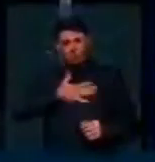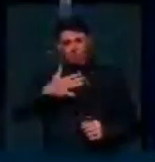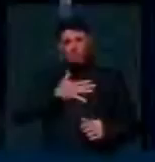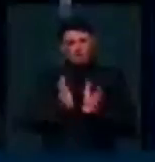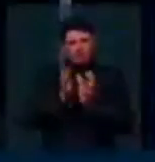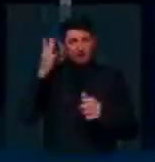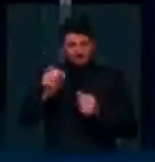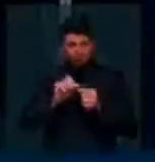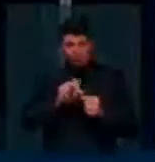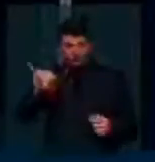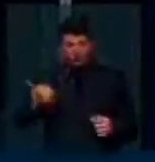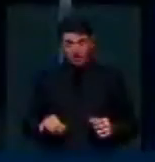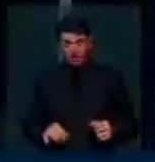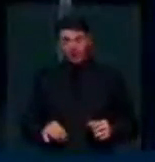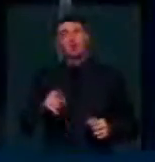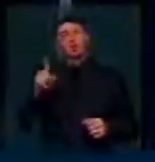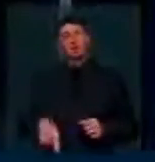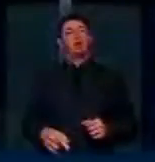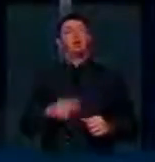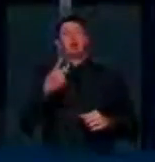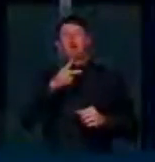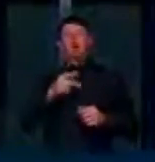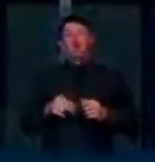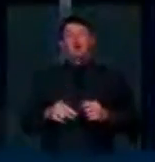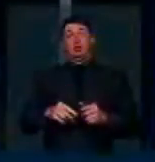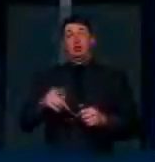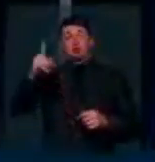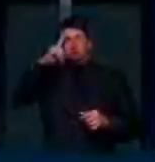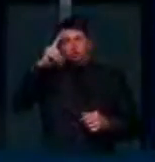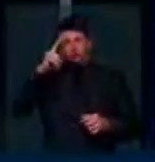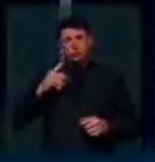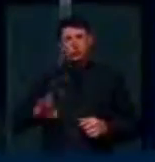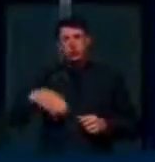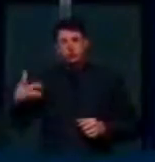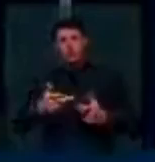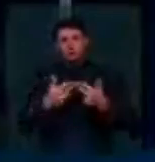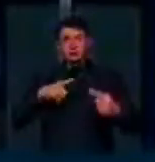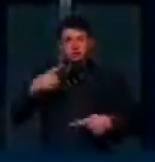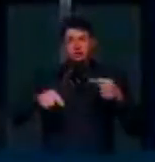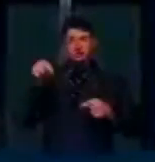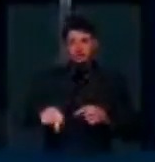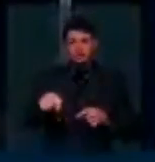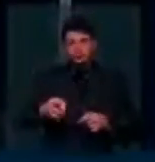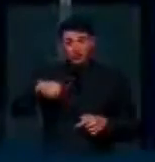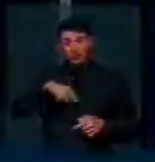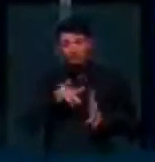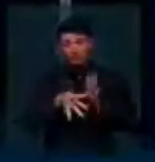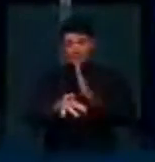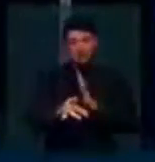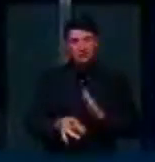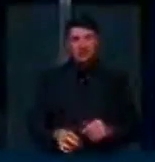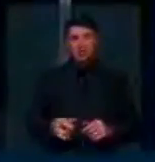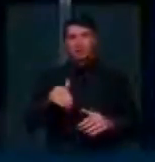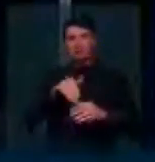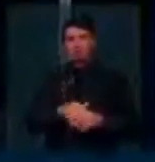será aqui referendada todos os dias, quando a matéria estiver em pauta. E nós vamos destacar para votar o projeto original